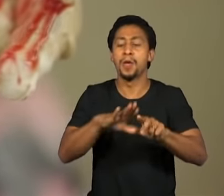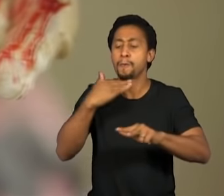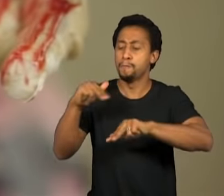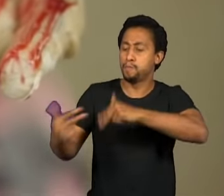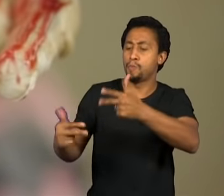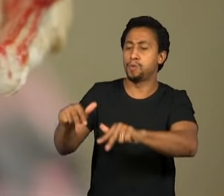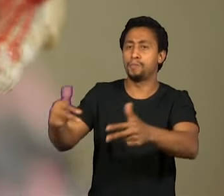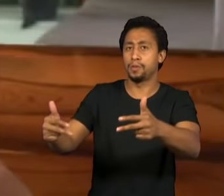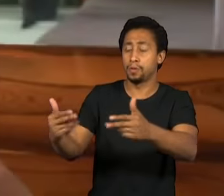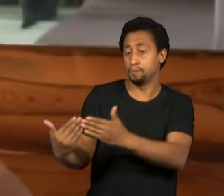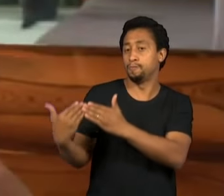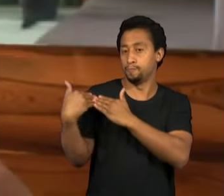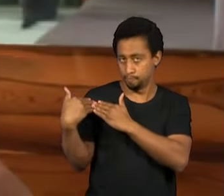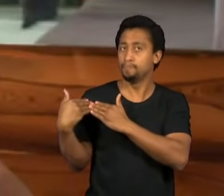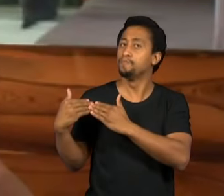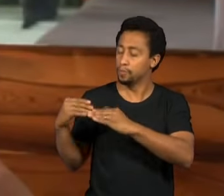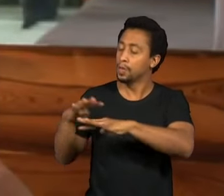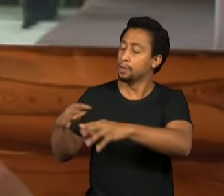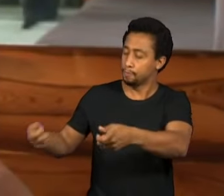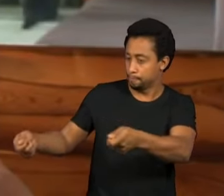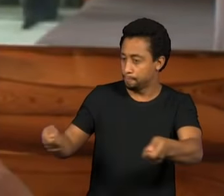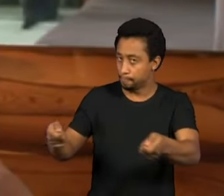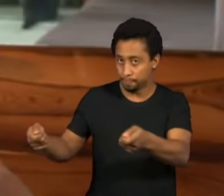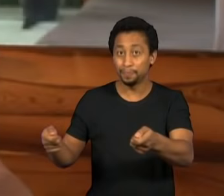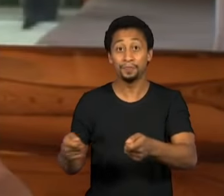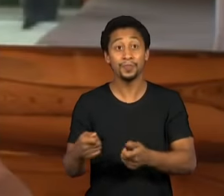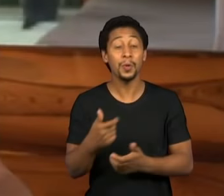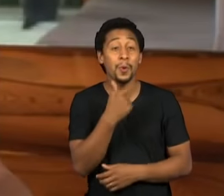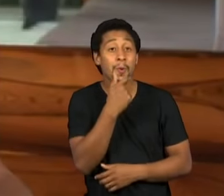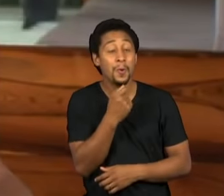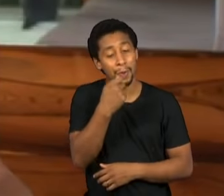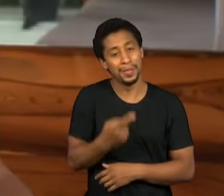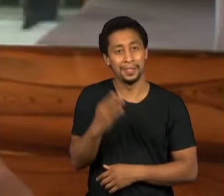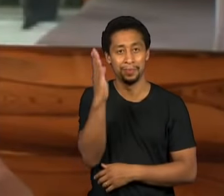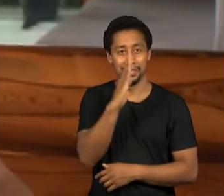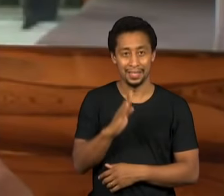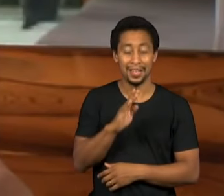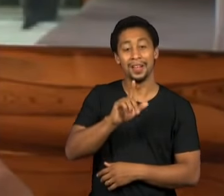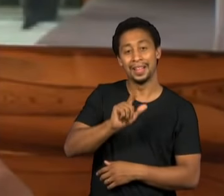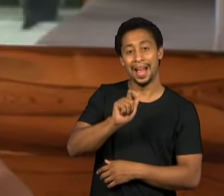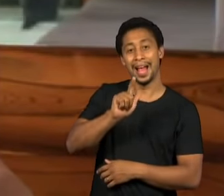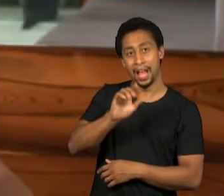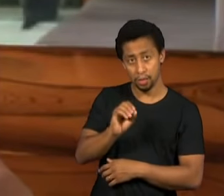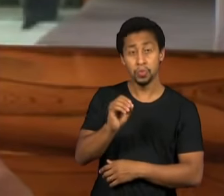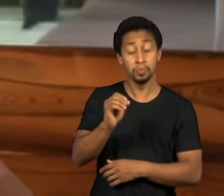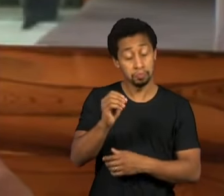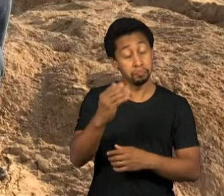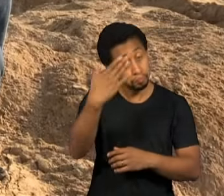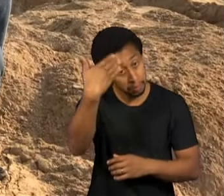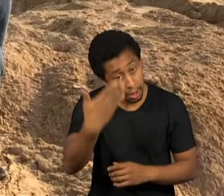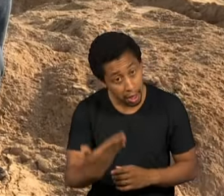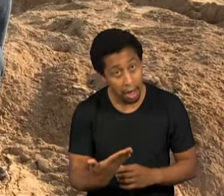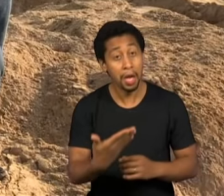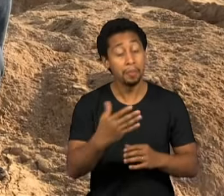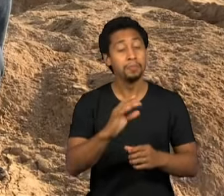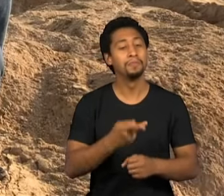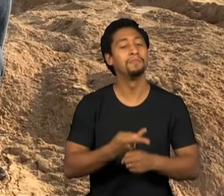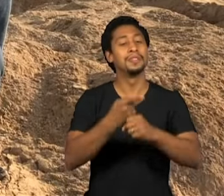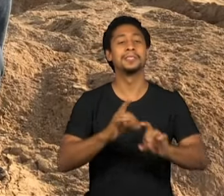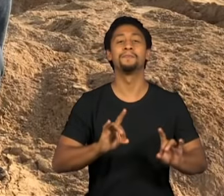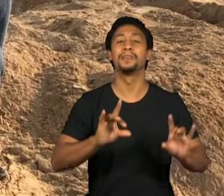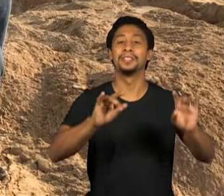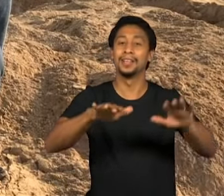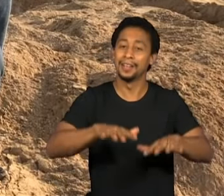garimpeiros. O brasileiro Lalo de Almeida é premiado com o Oscar da Fotografia. Ele venceu